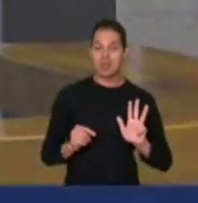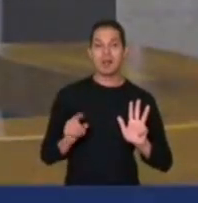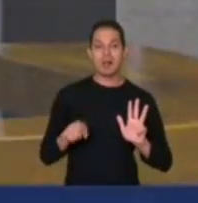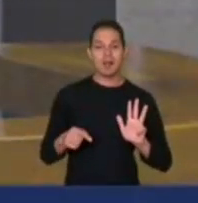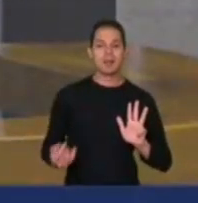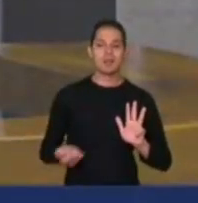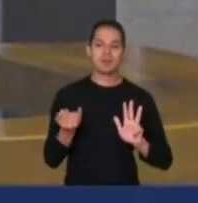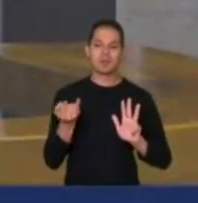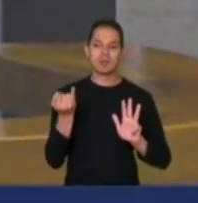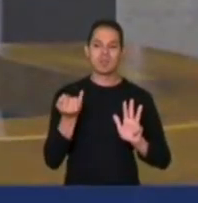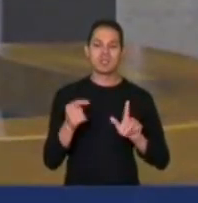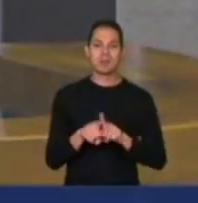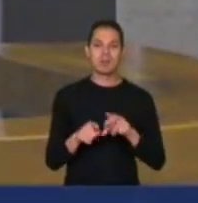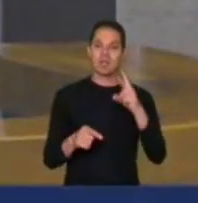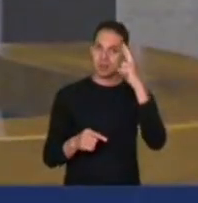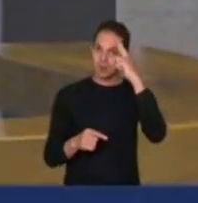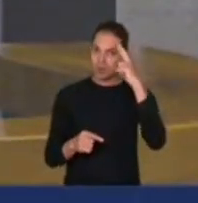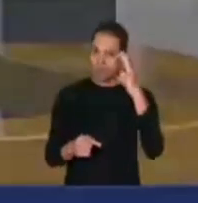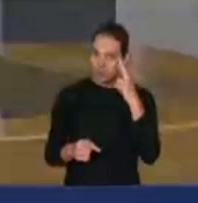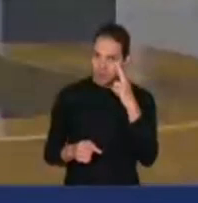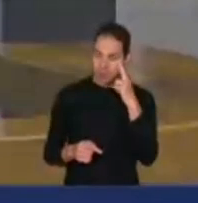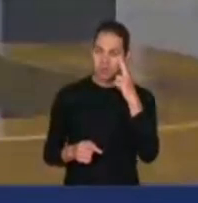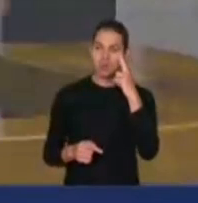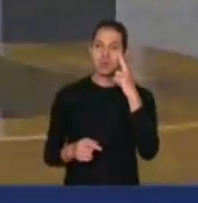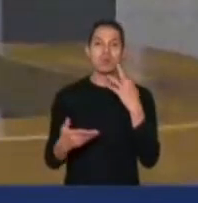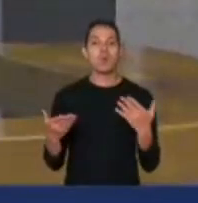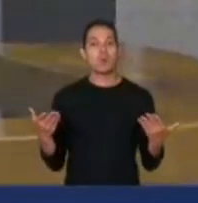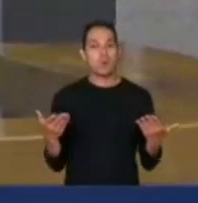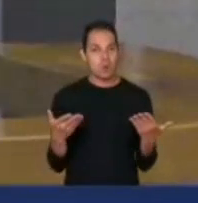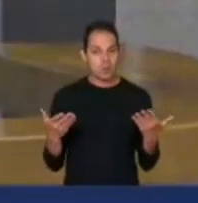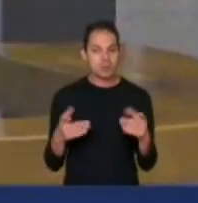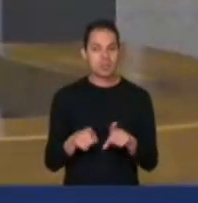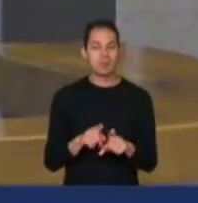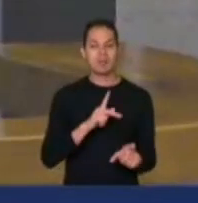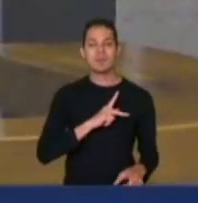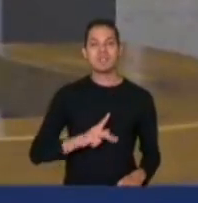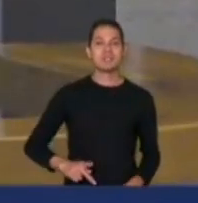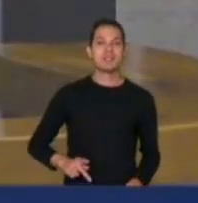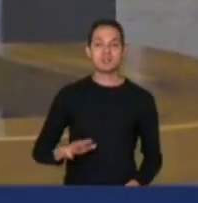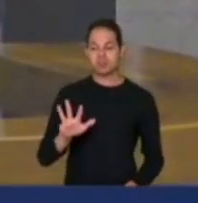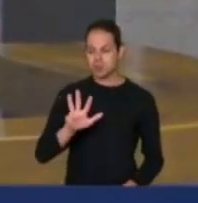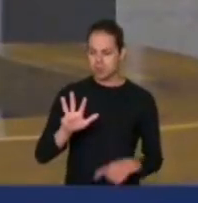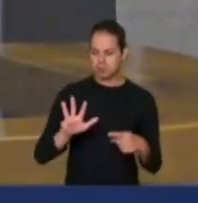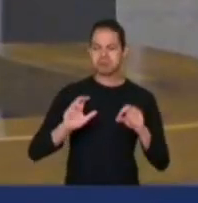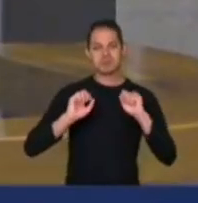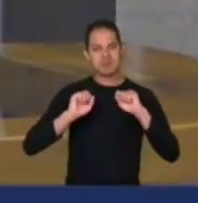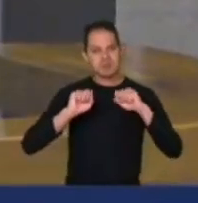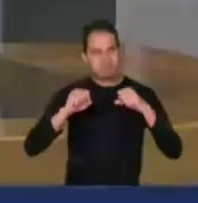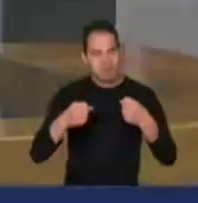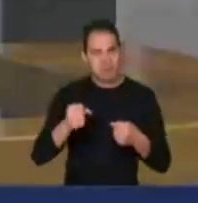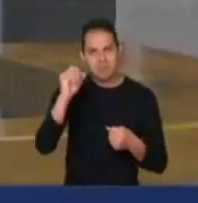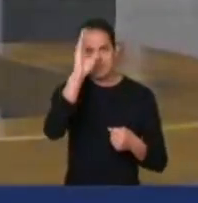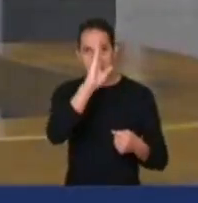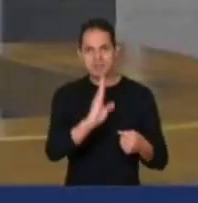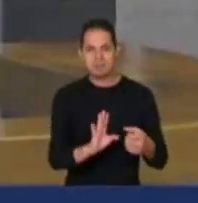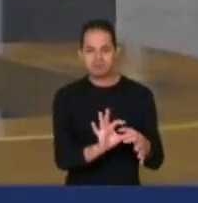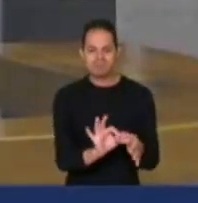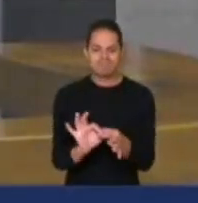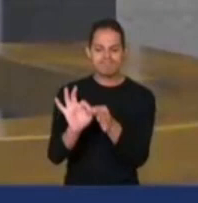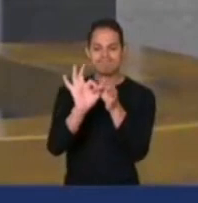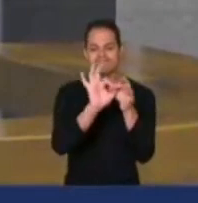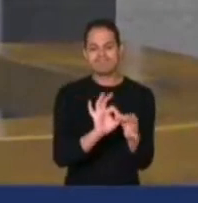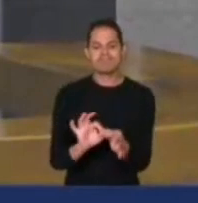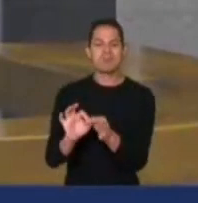presidente Rodrigo Pacheco faça como fará hoje. O presidente Lula está empenhado em unificar este país, em fazer com que